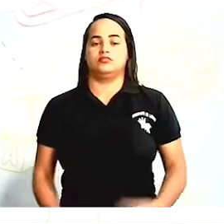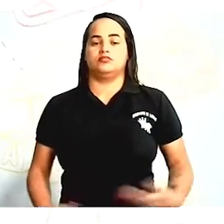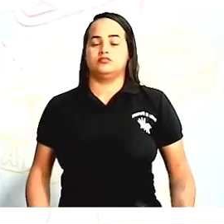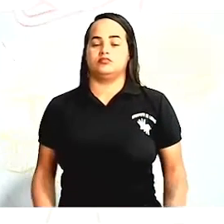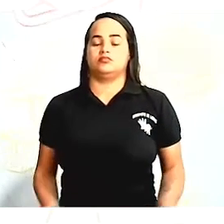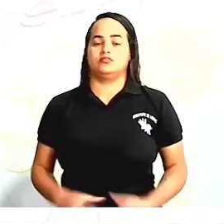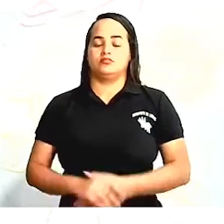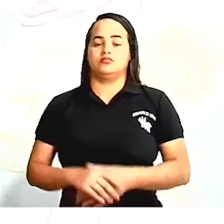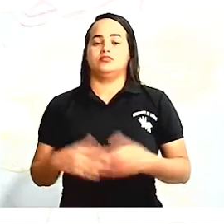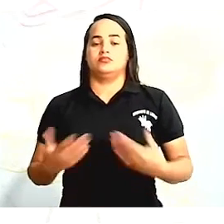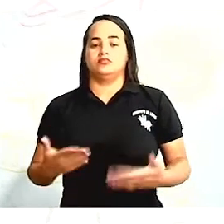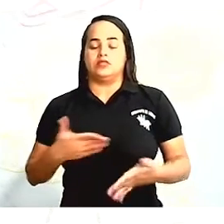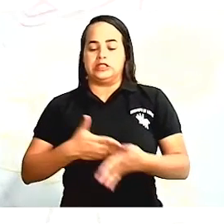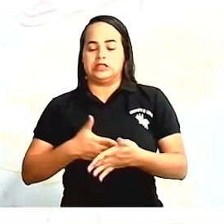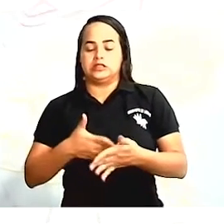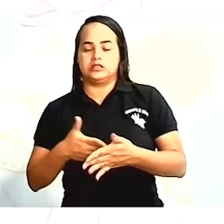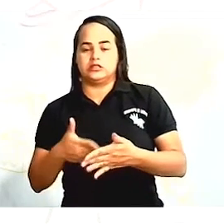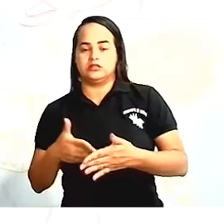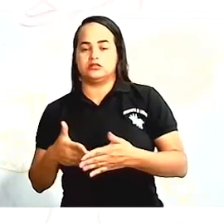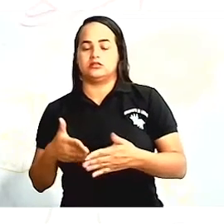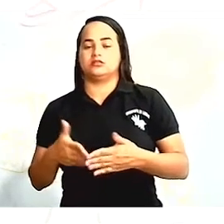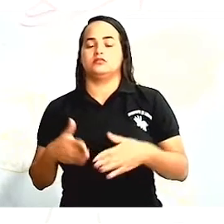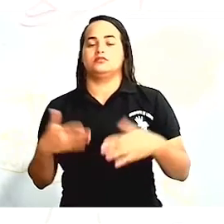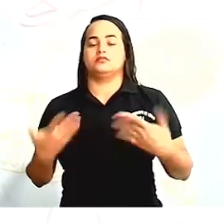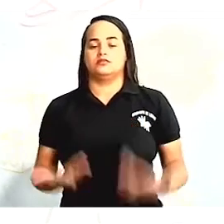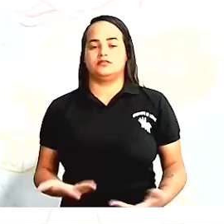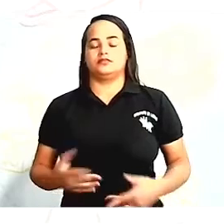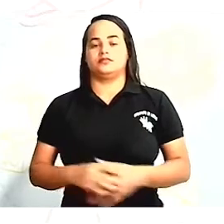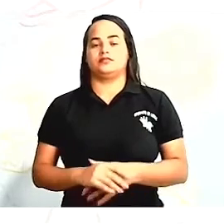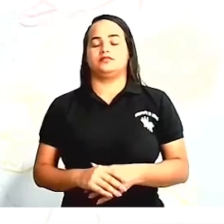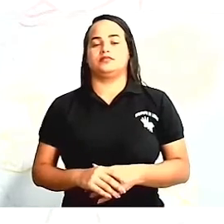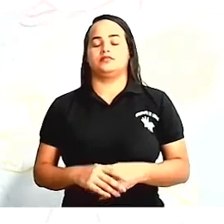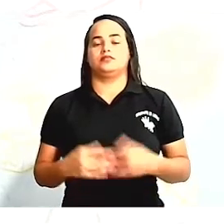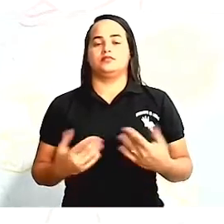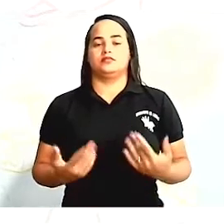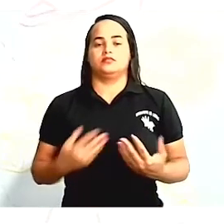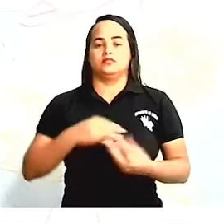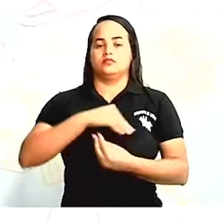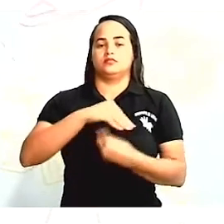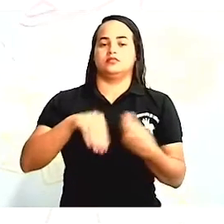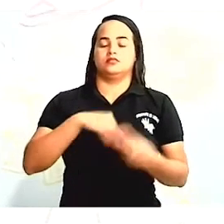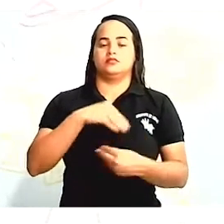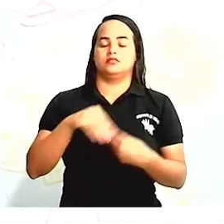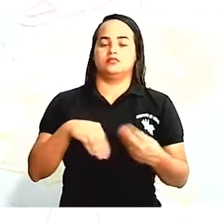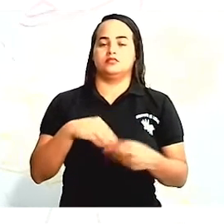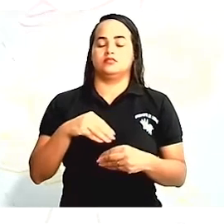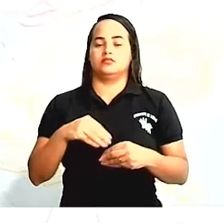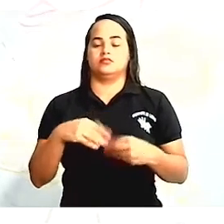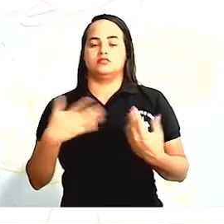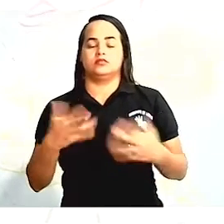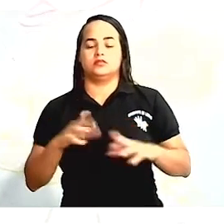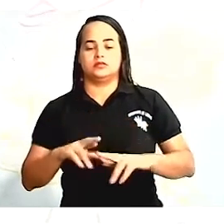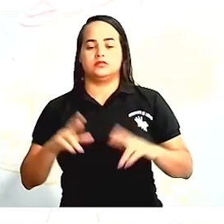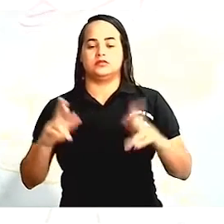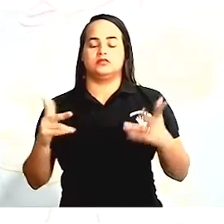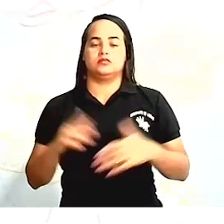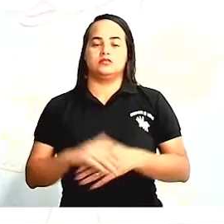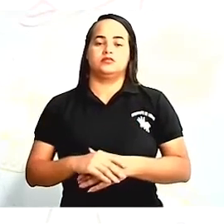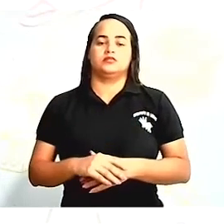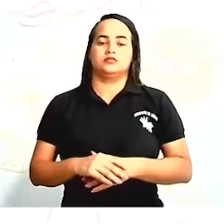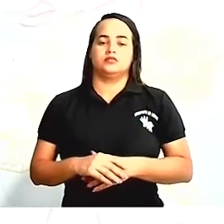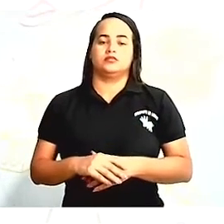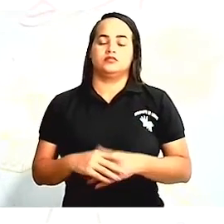vai bloquear a ação da enzima protease e as partículas vão ficar distorcidas. Então, quando essas partículas